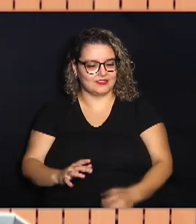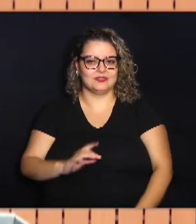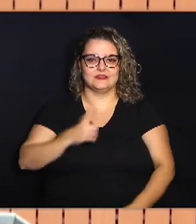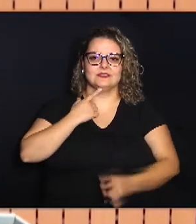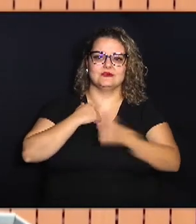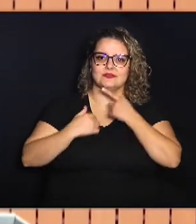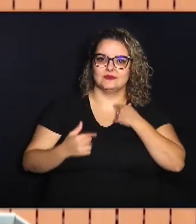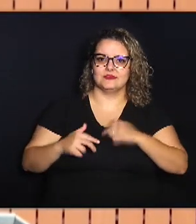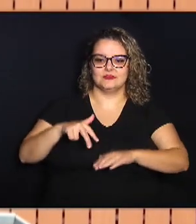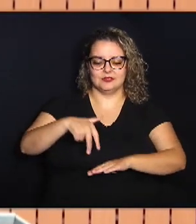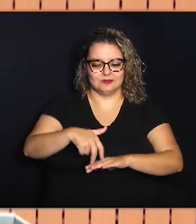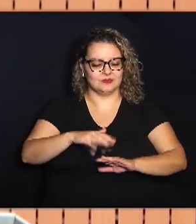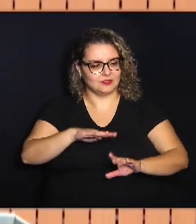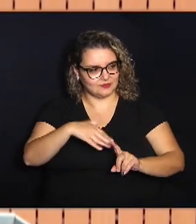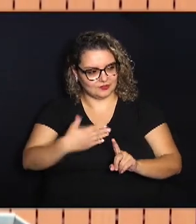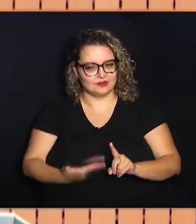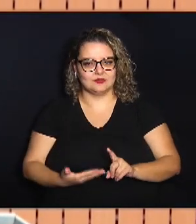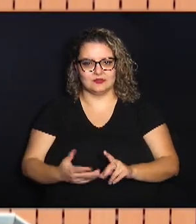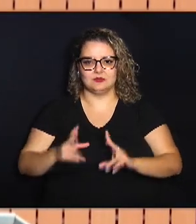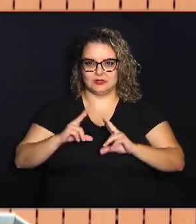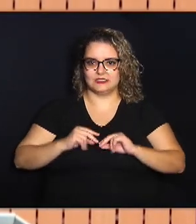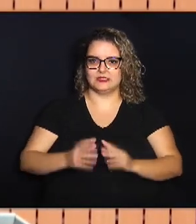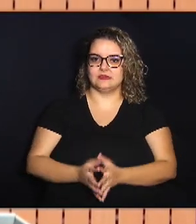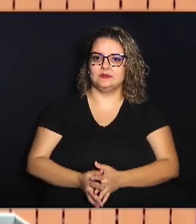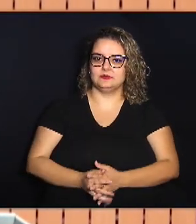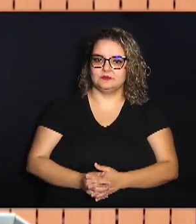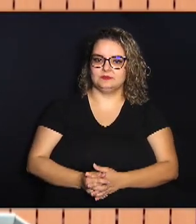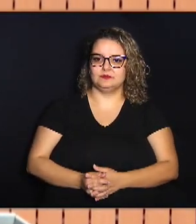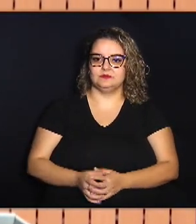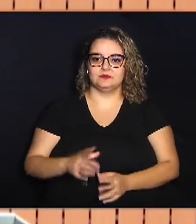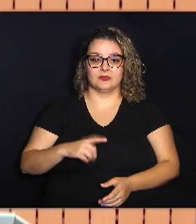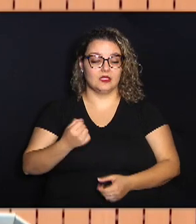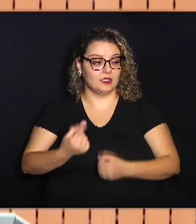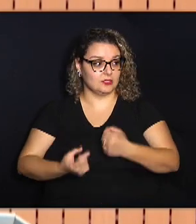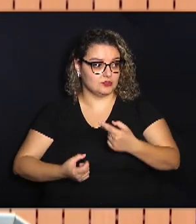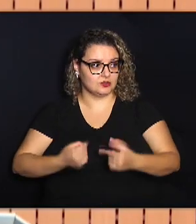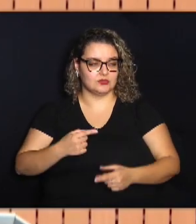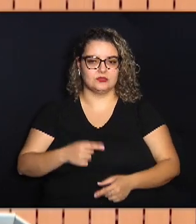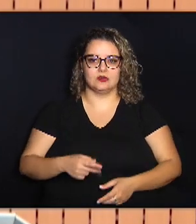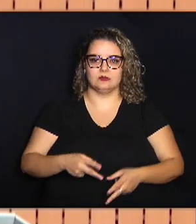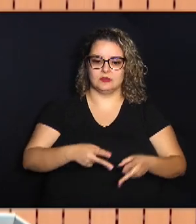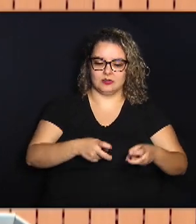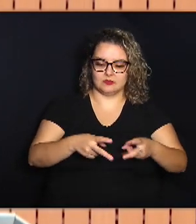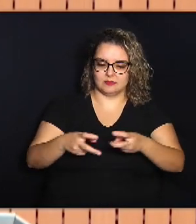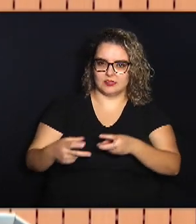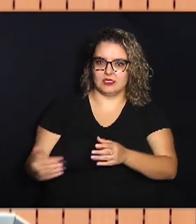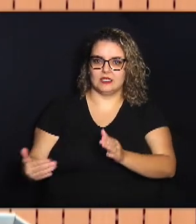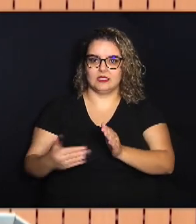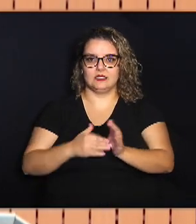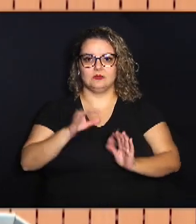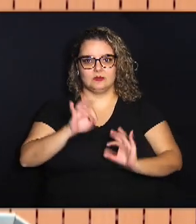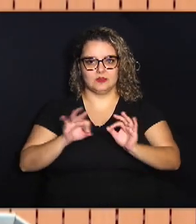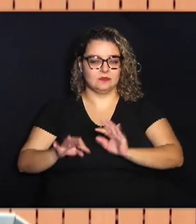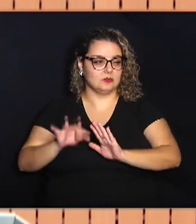Miller, e merecida homenagem. Né, tem algumas observações até que eu preparei no texto para que as pessoas entendam